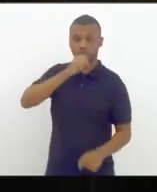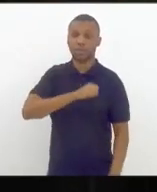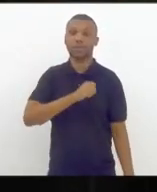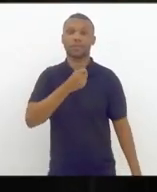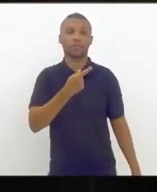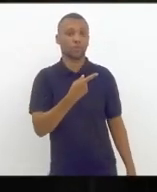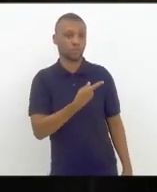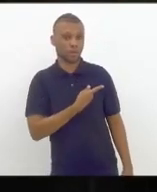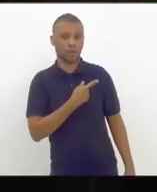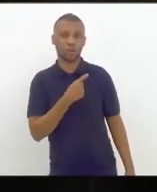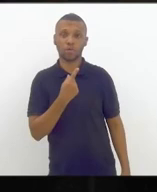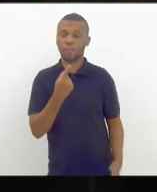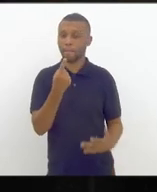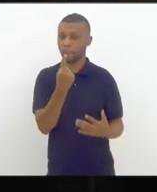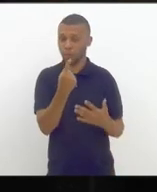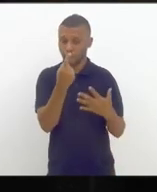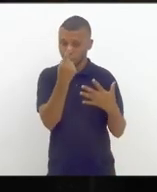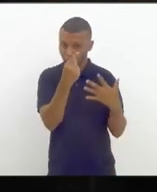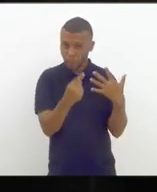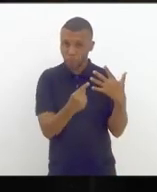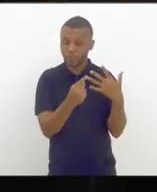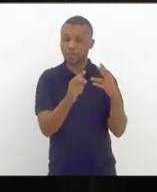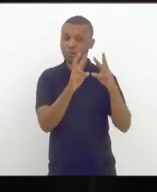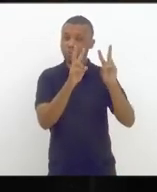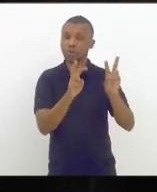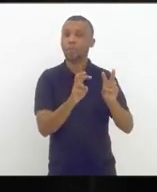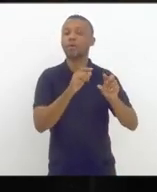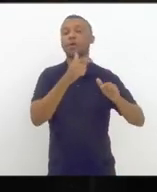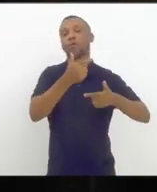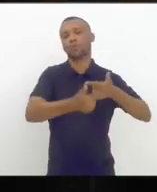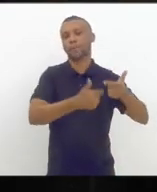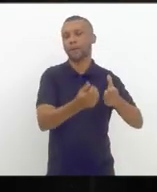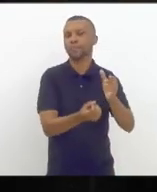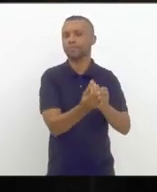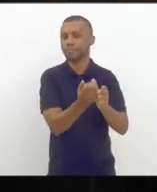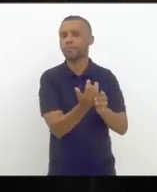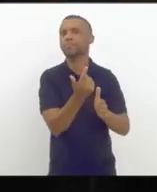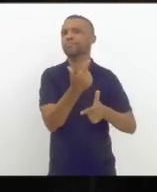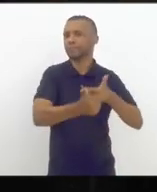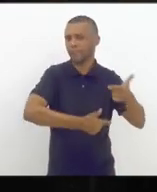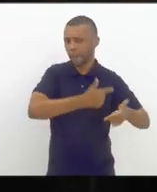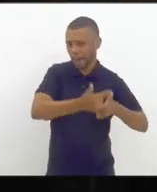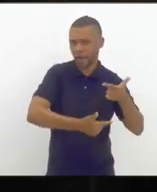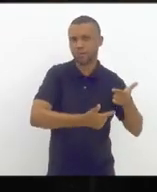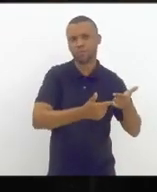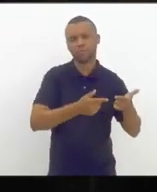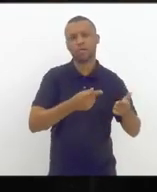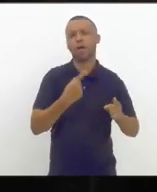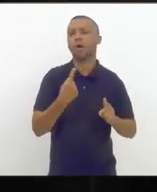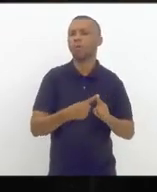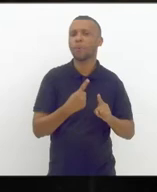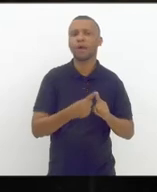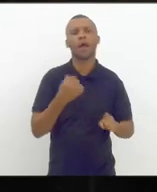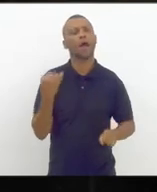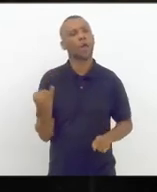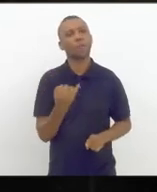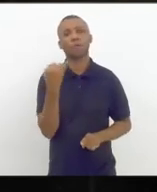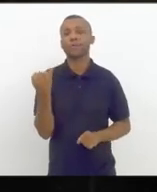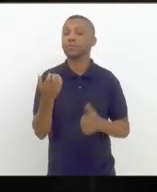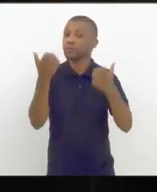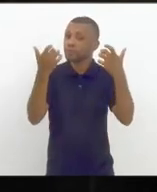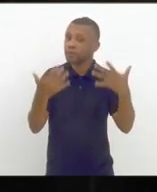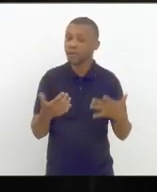um tópico relacionado ao emprego a geração de empregos porque é muito importante ressaltar como que São Gonçalo